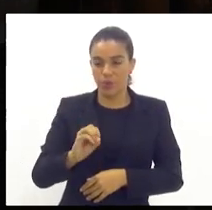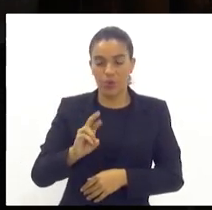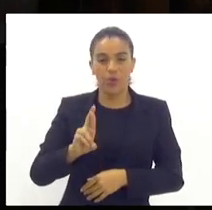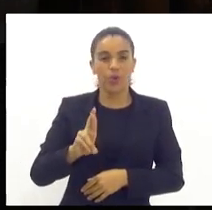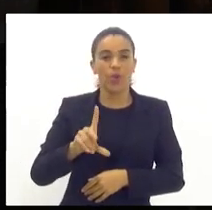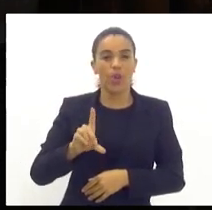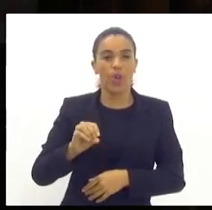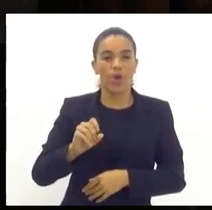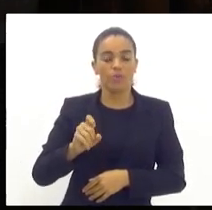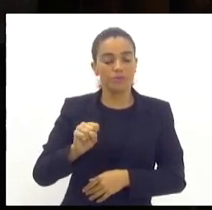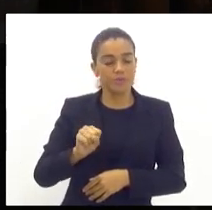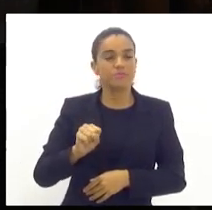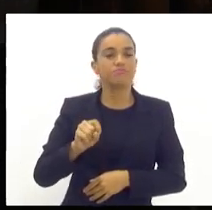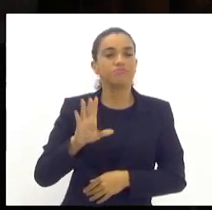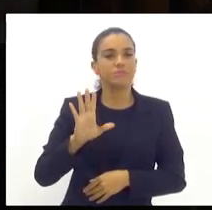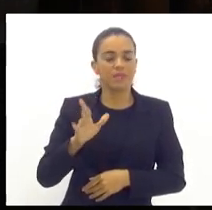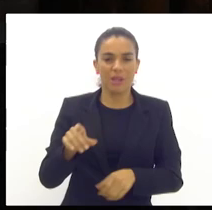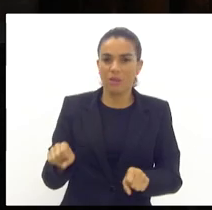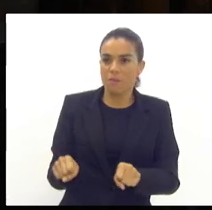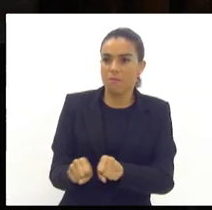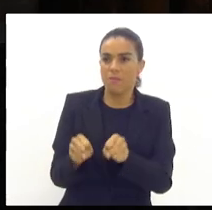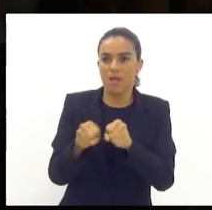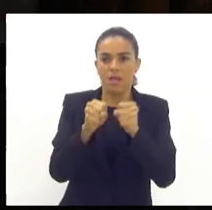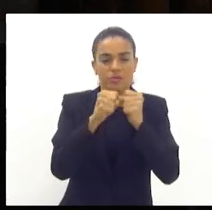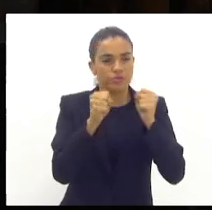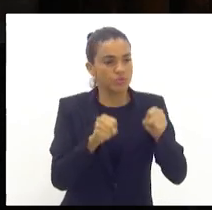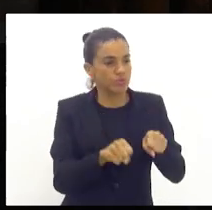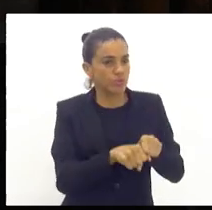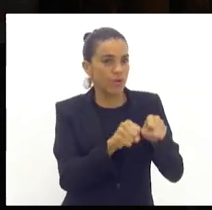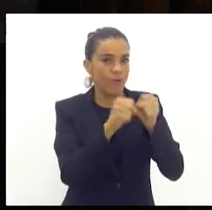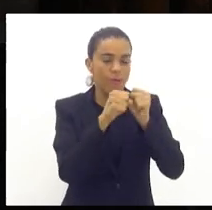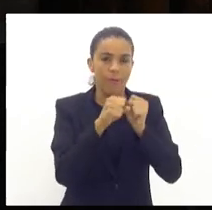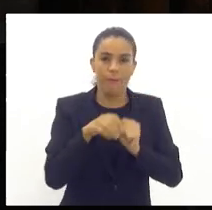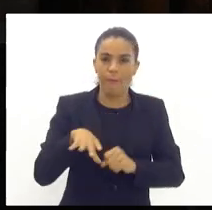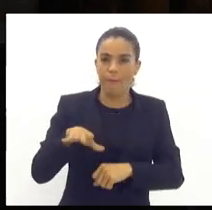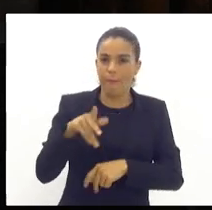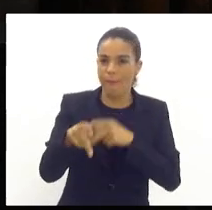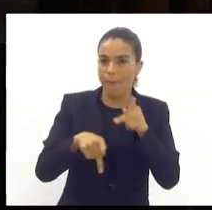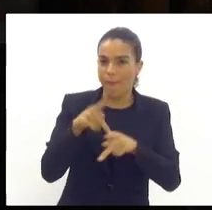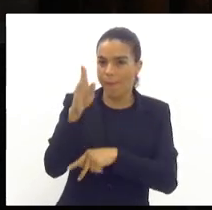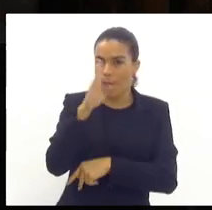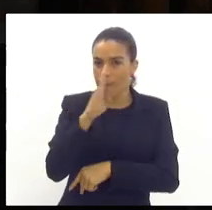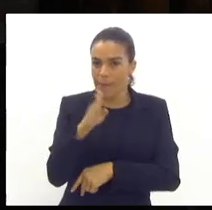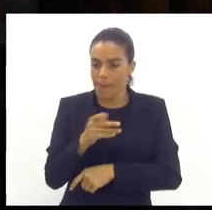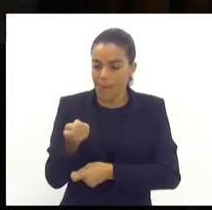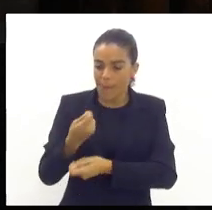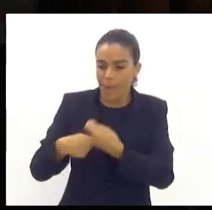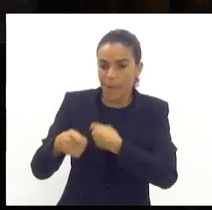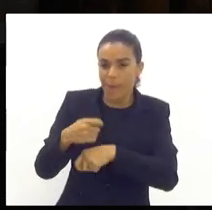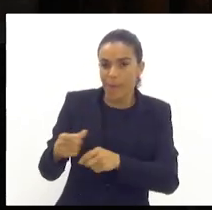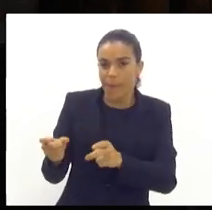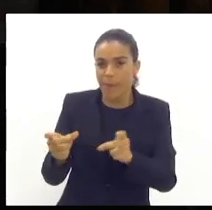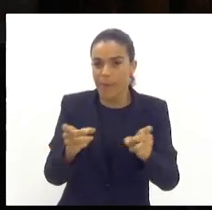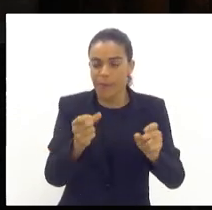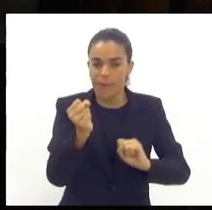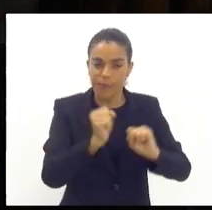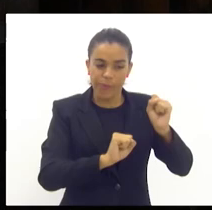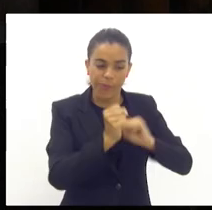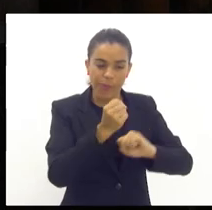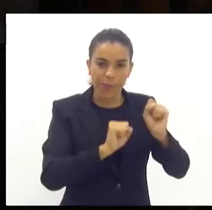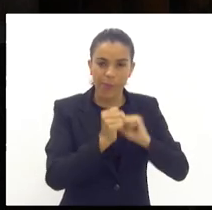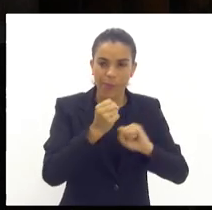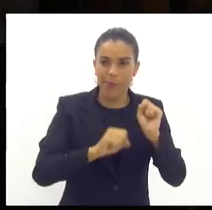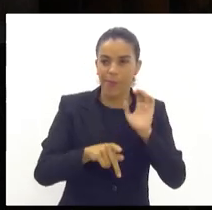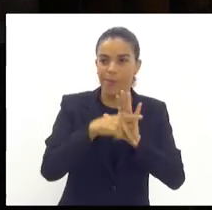levantando essa bandeira que tanto prejuízo vem causando para o povo brasileiro, para o comércio no Brasil, para a produção de bens no